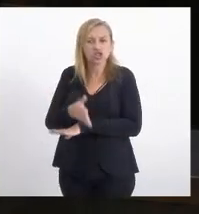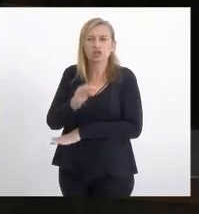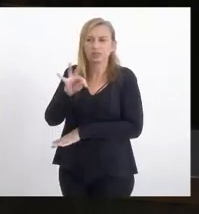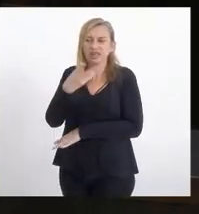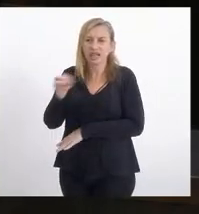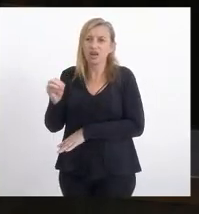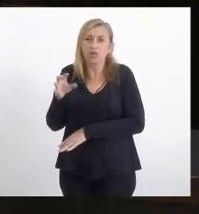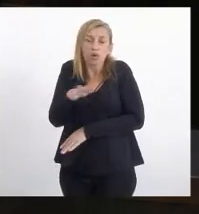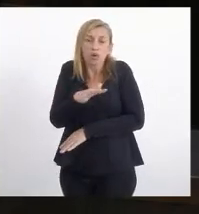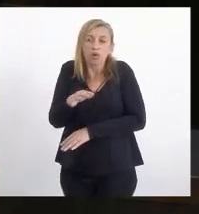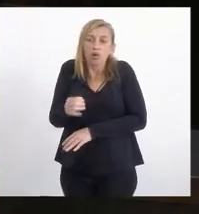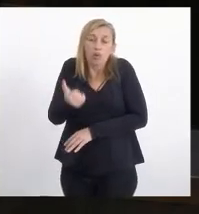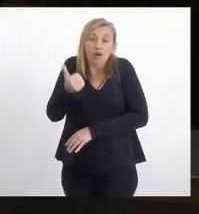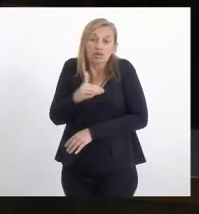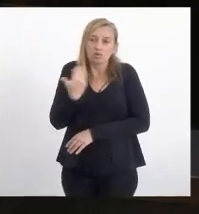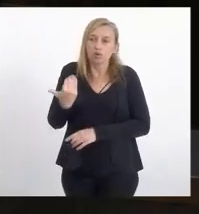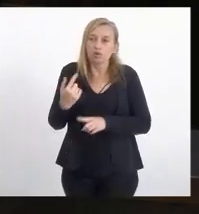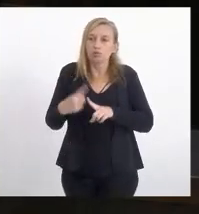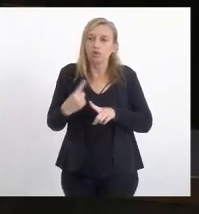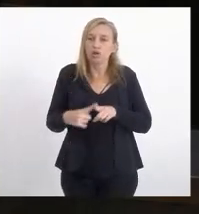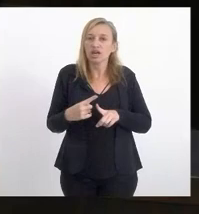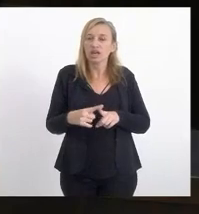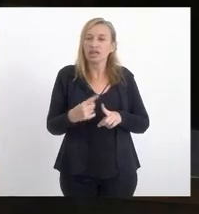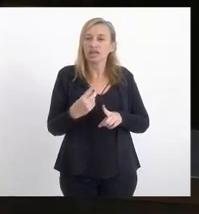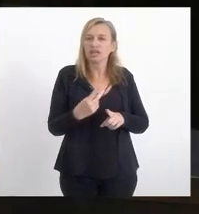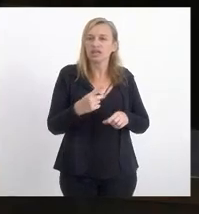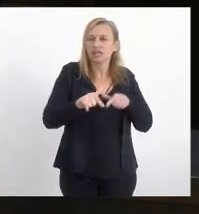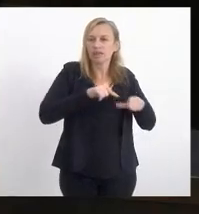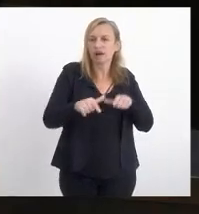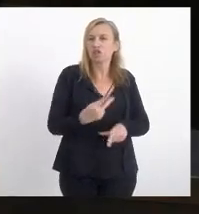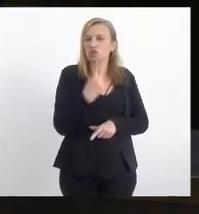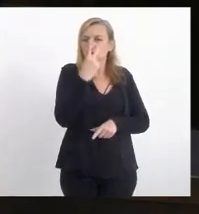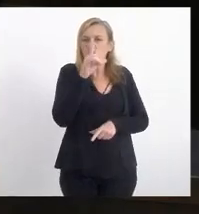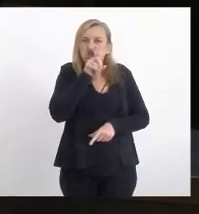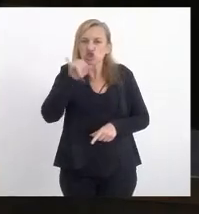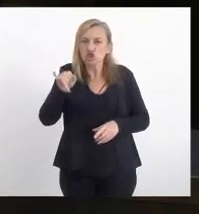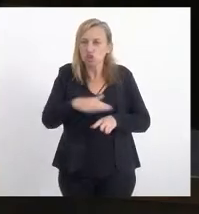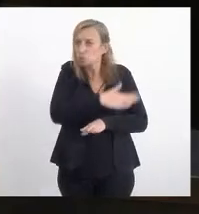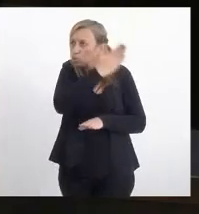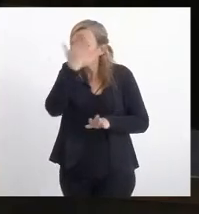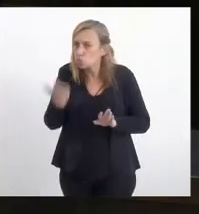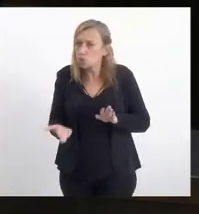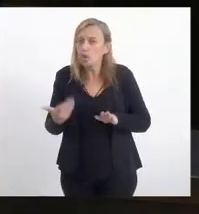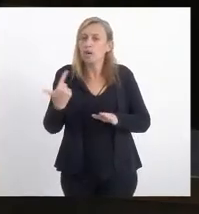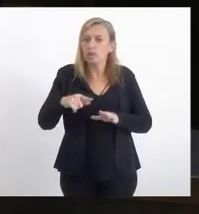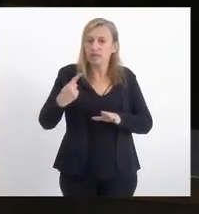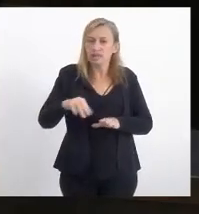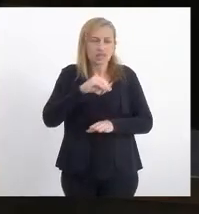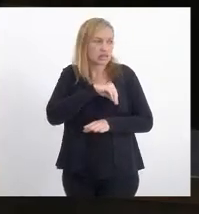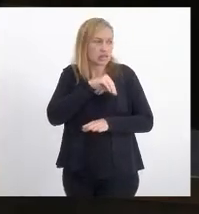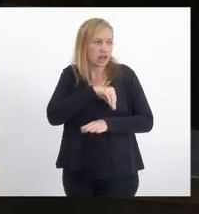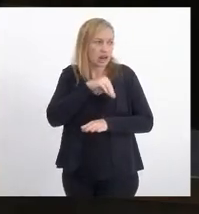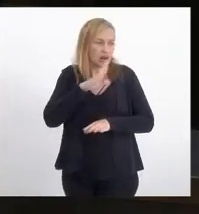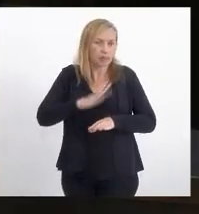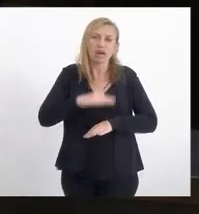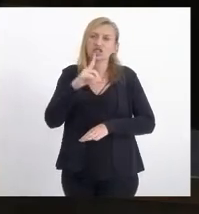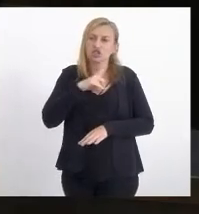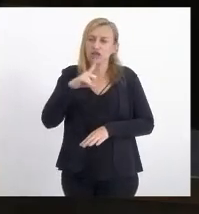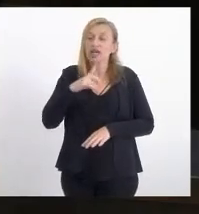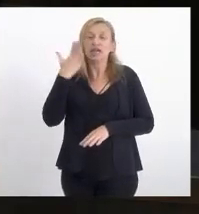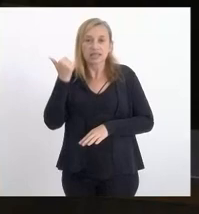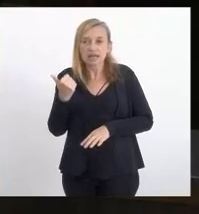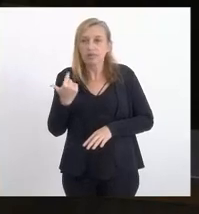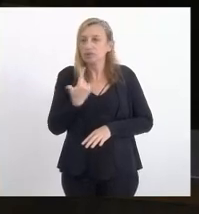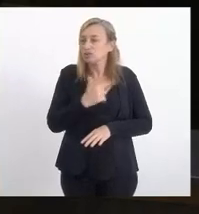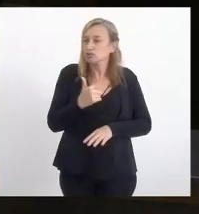batalhão morto porque ele faz os outros dois dias reais é porque ele precisa complementar a renda dele ele sabe se não